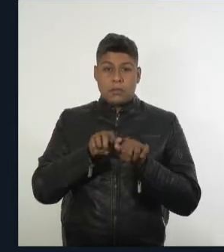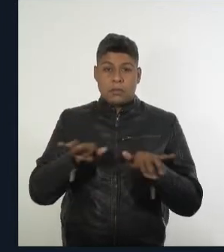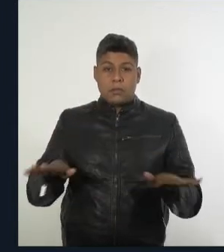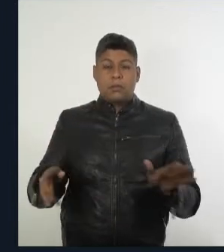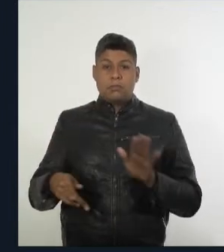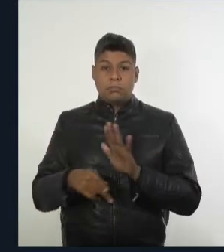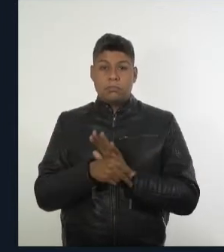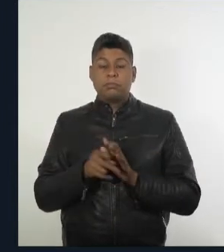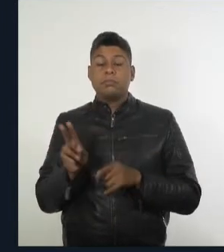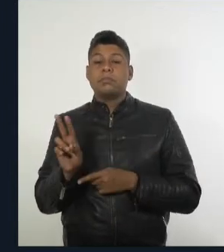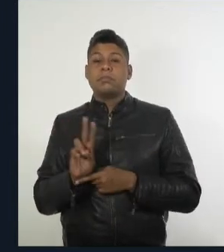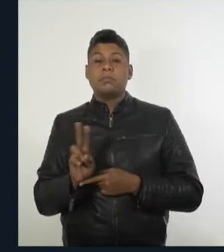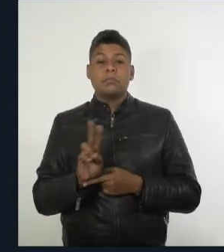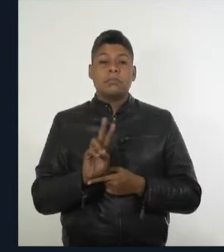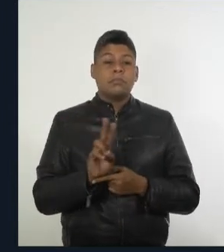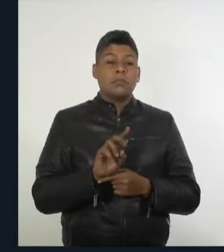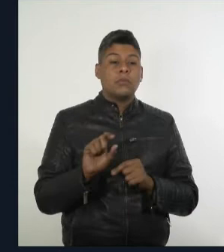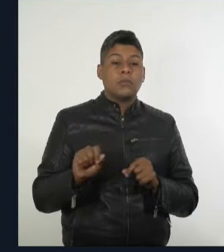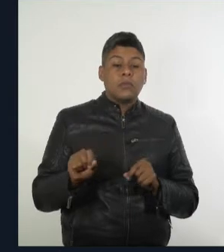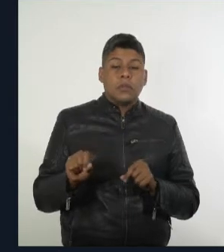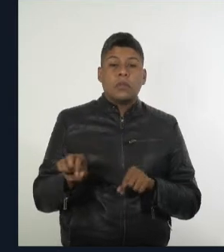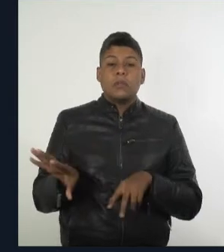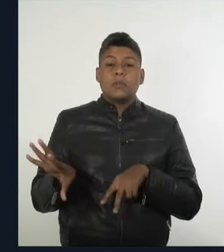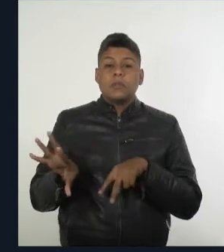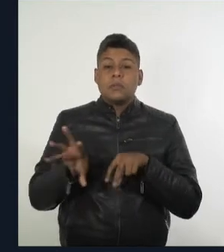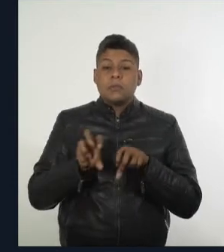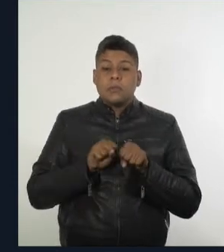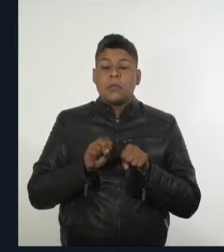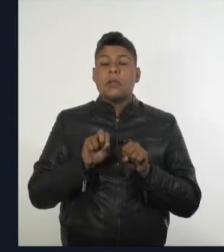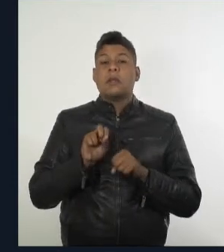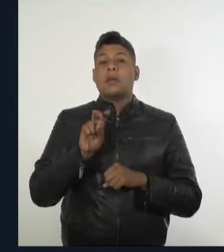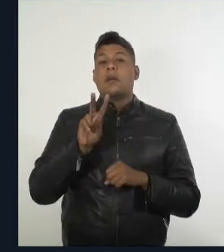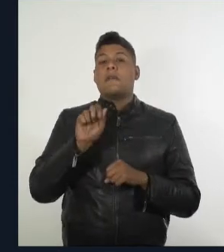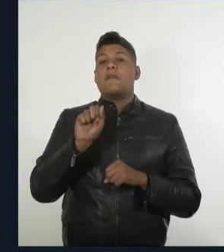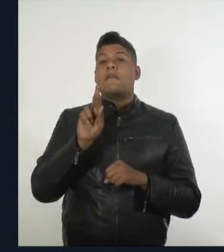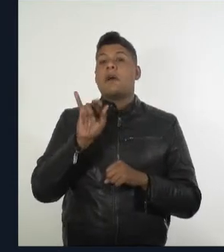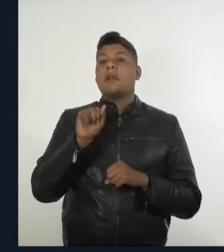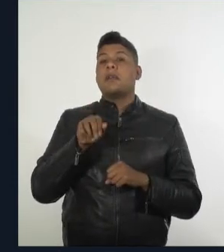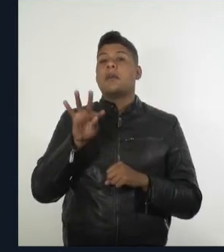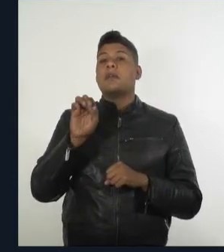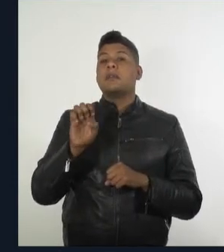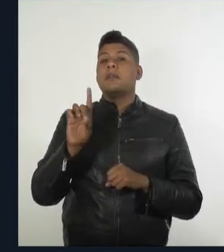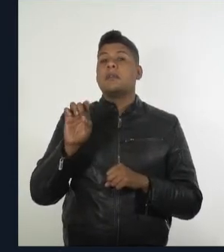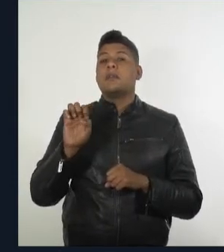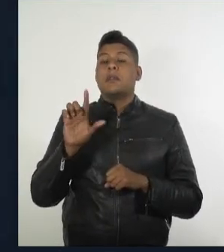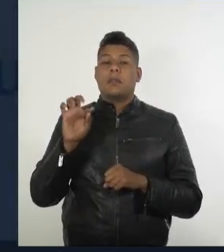de monitorar a transmissibilidade da variante Delta na nossa cidade.